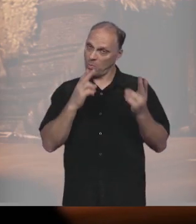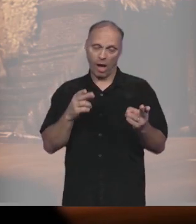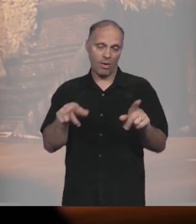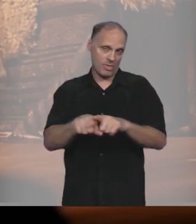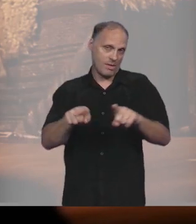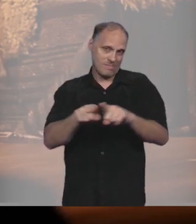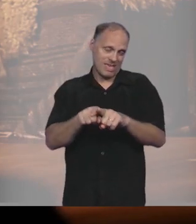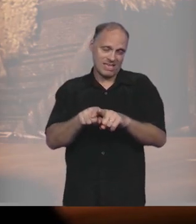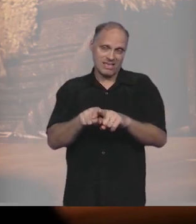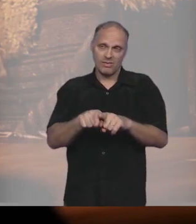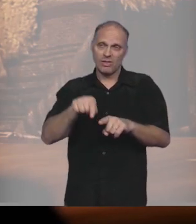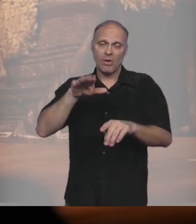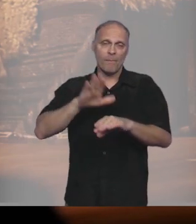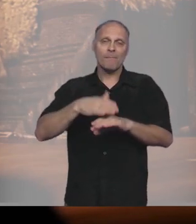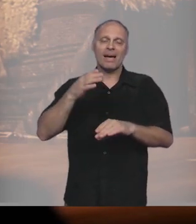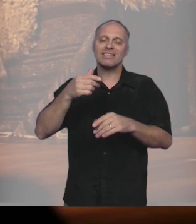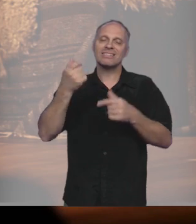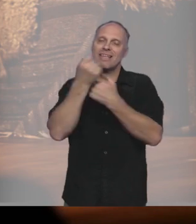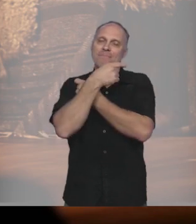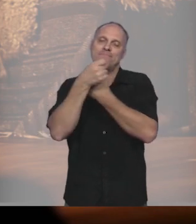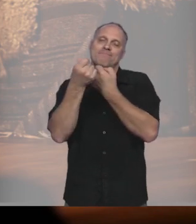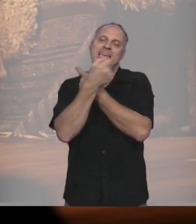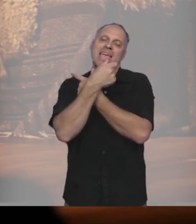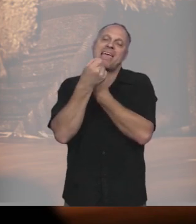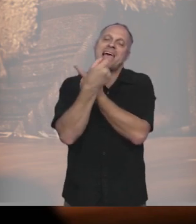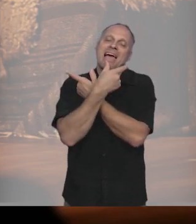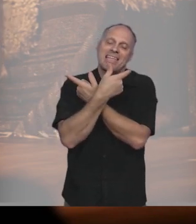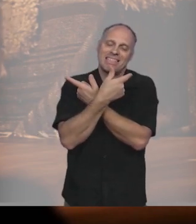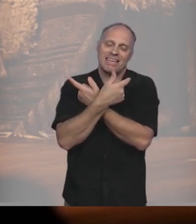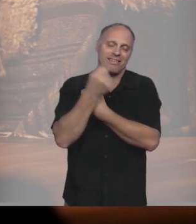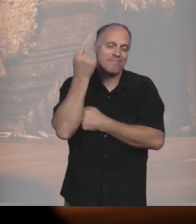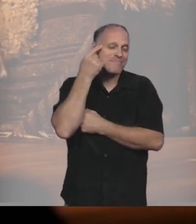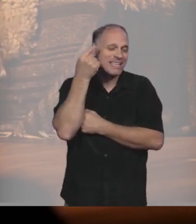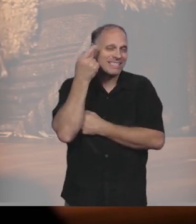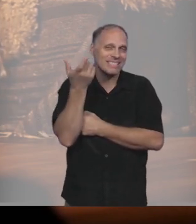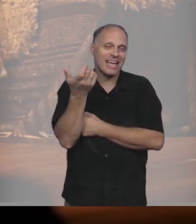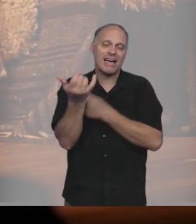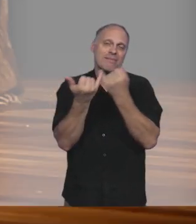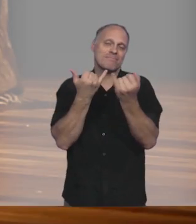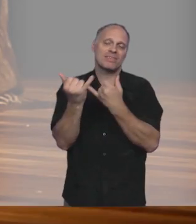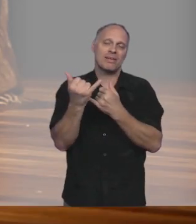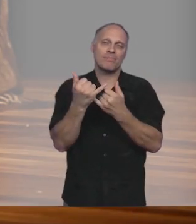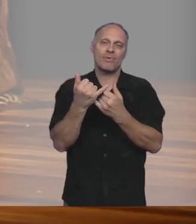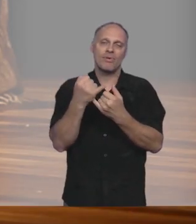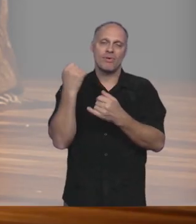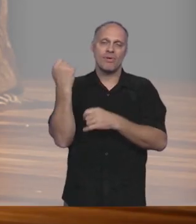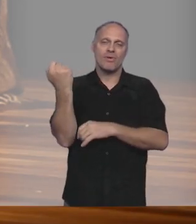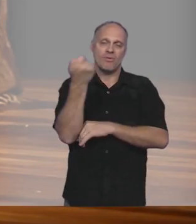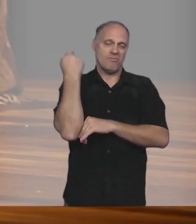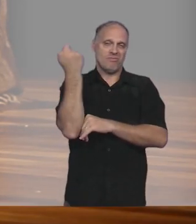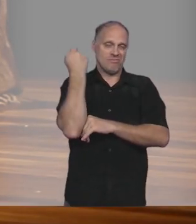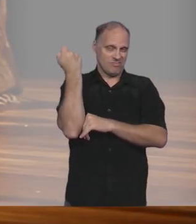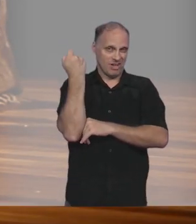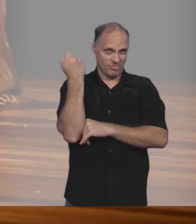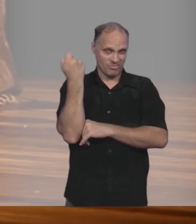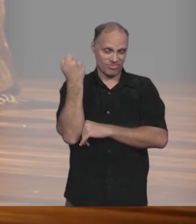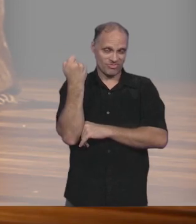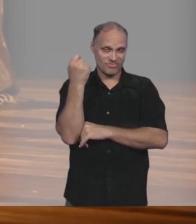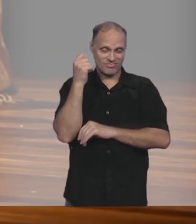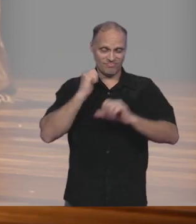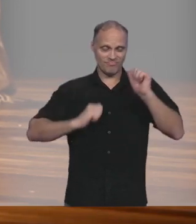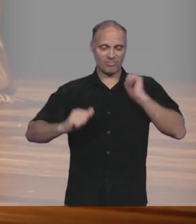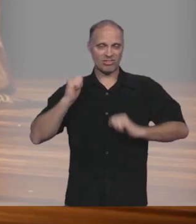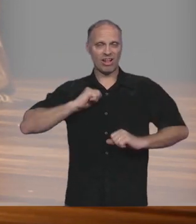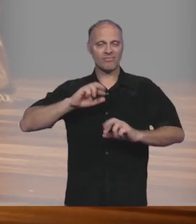pensar ali, um personagem Gaudério, a gente vai lidar, é um tipo, não vai te aprofundar muito,